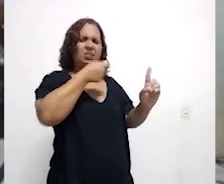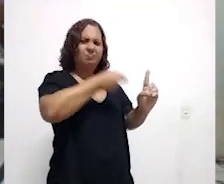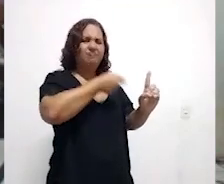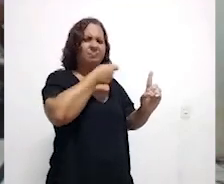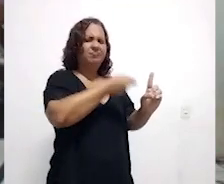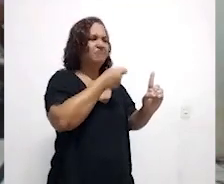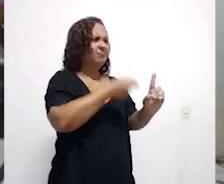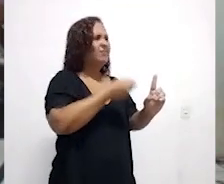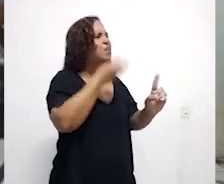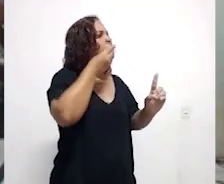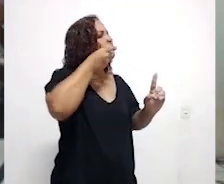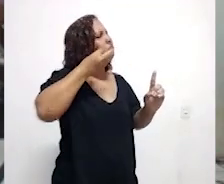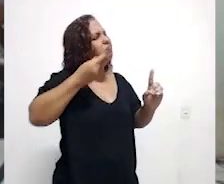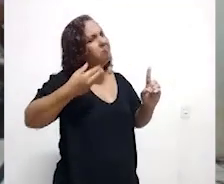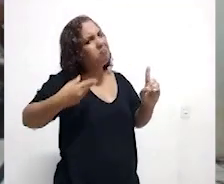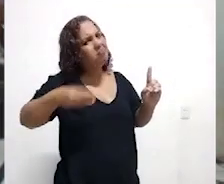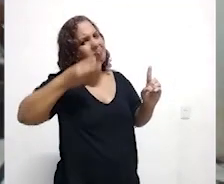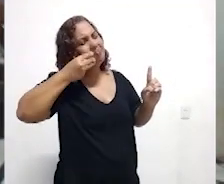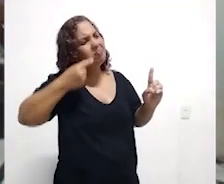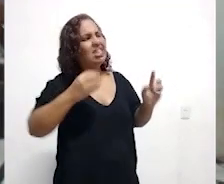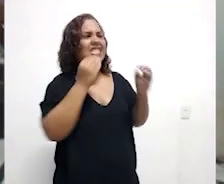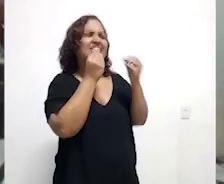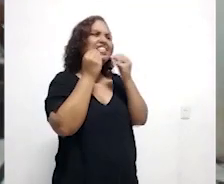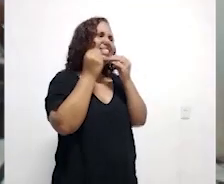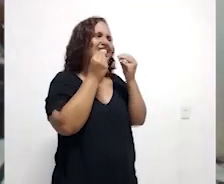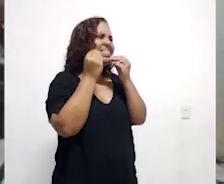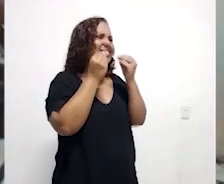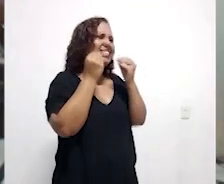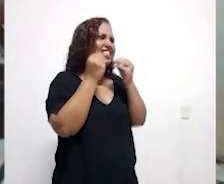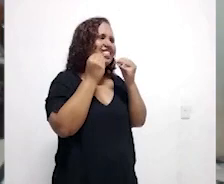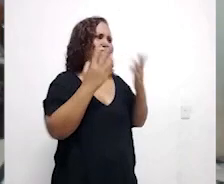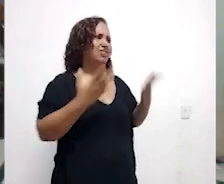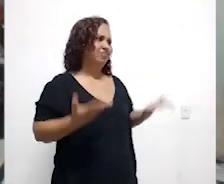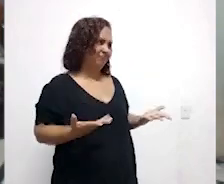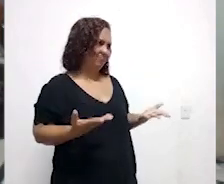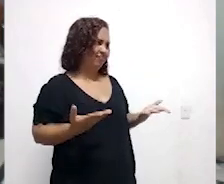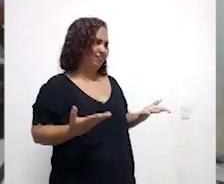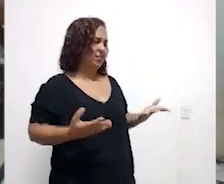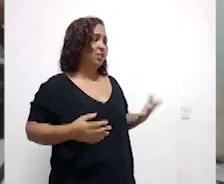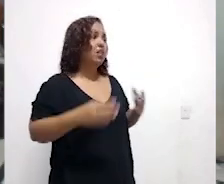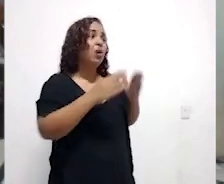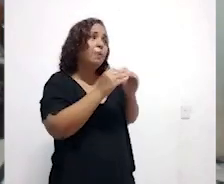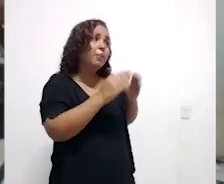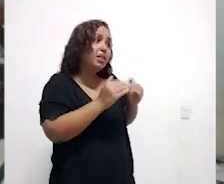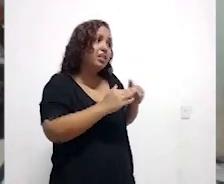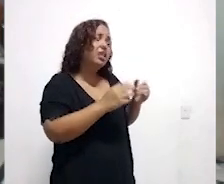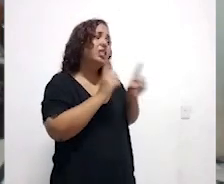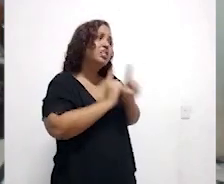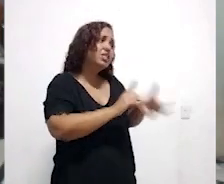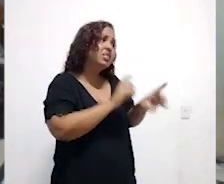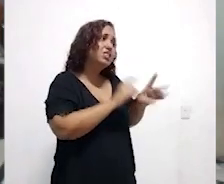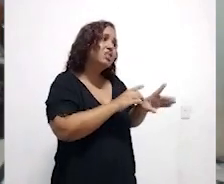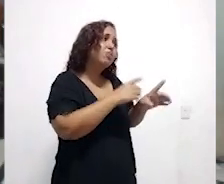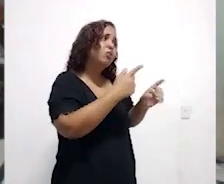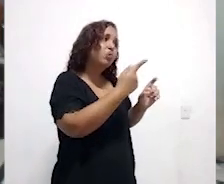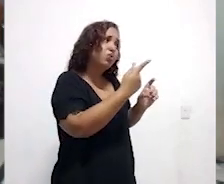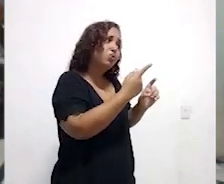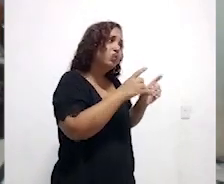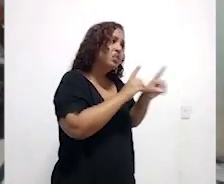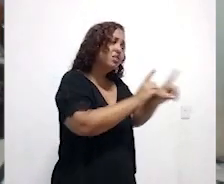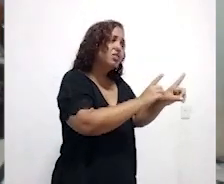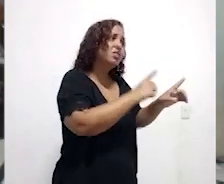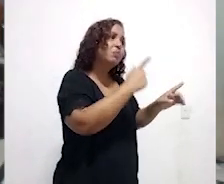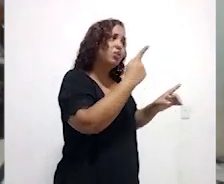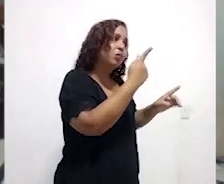boca, range os dentes e fica rígido. Pedi aos teus discípulos que expulsassem o espírito,